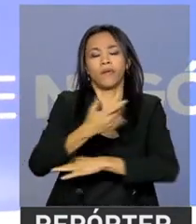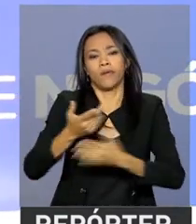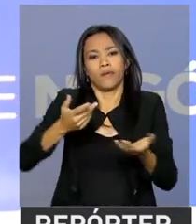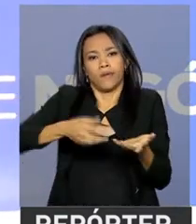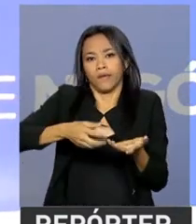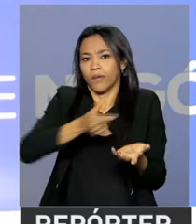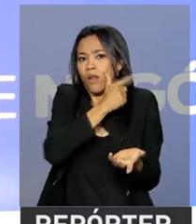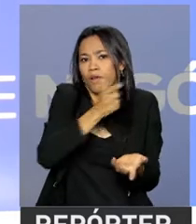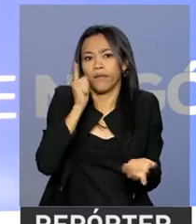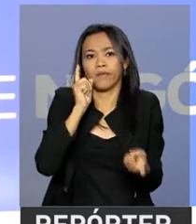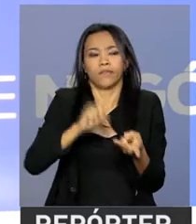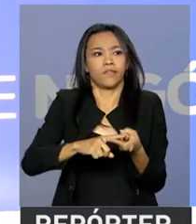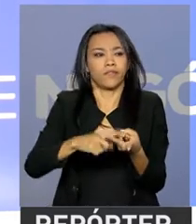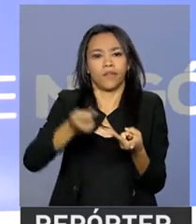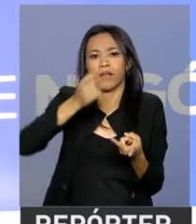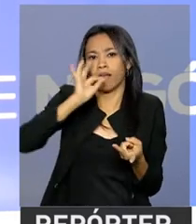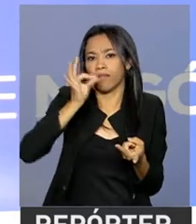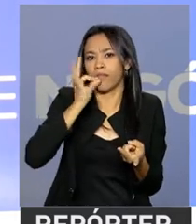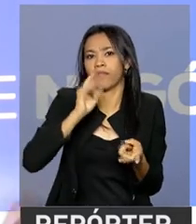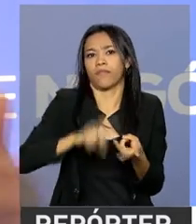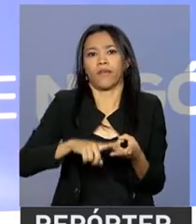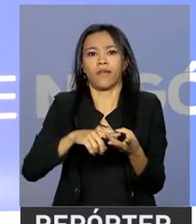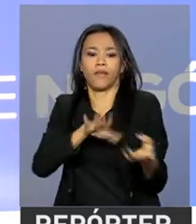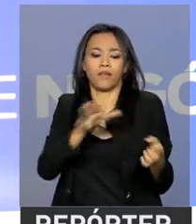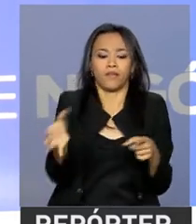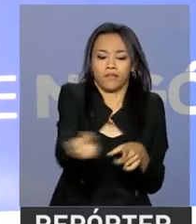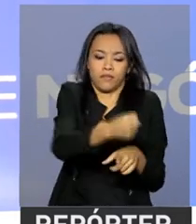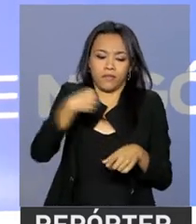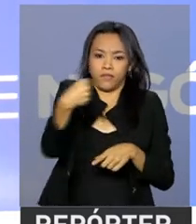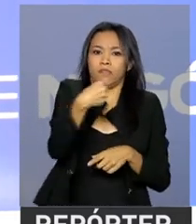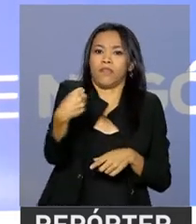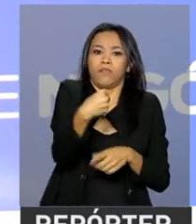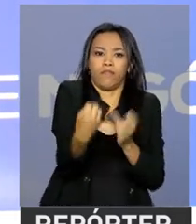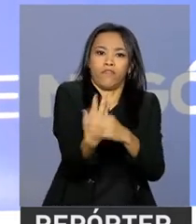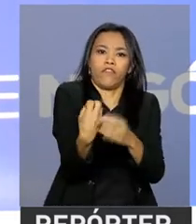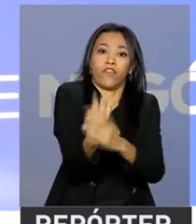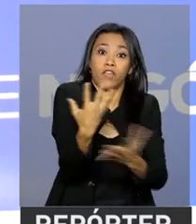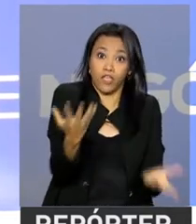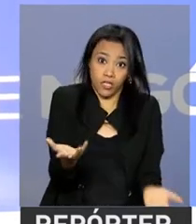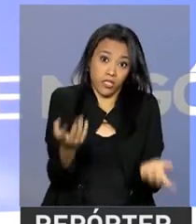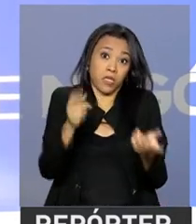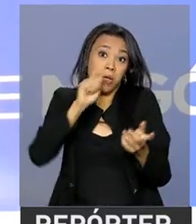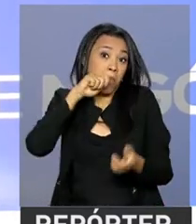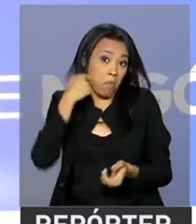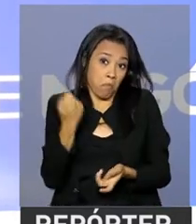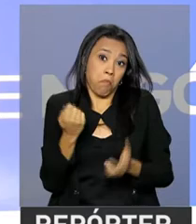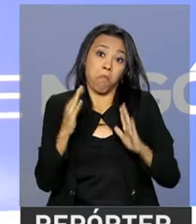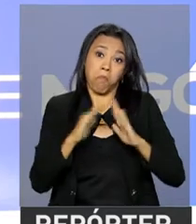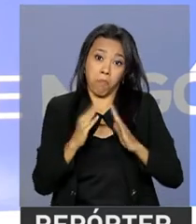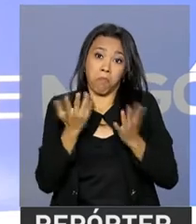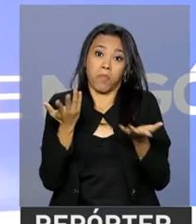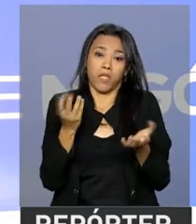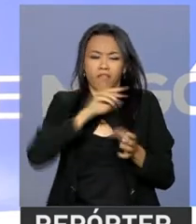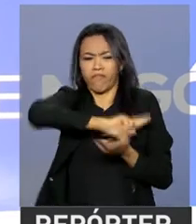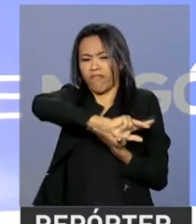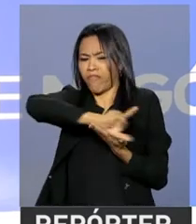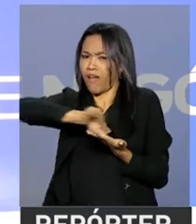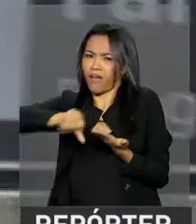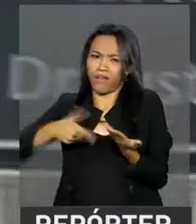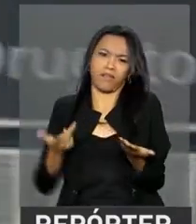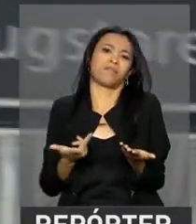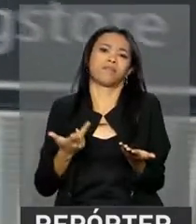uma cervejaria por exemplo com padarias que a gente está licitando em nossos aeroportos entre outros